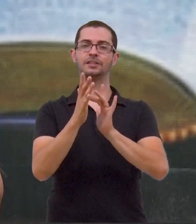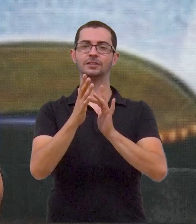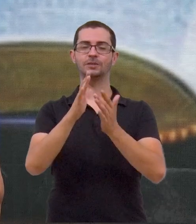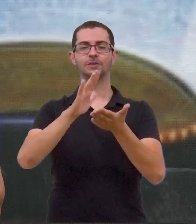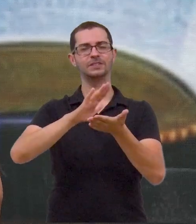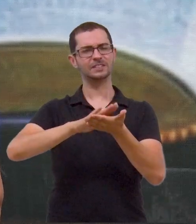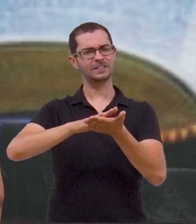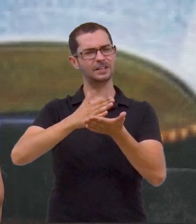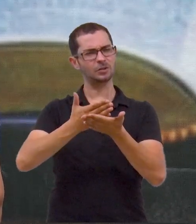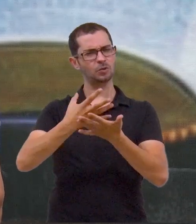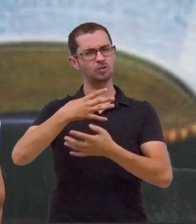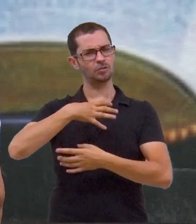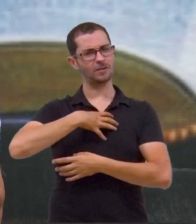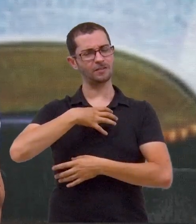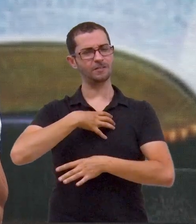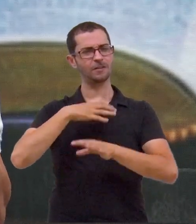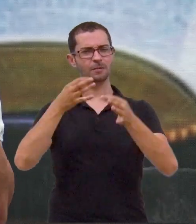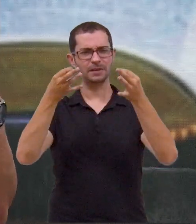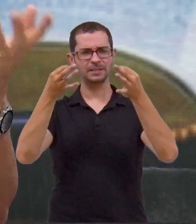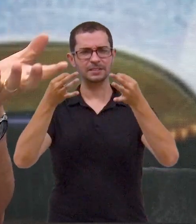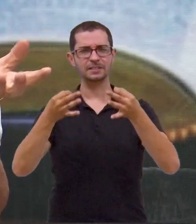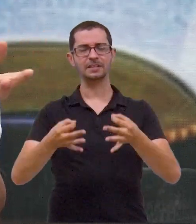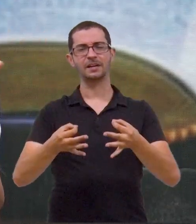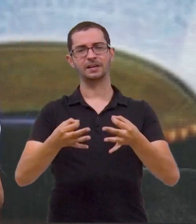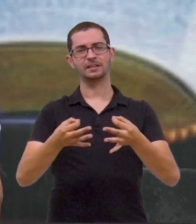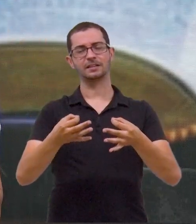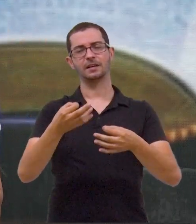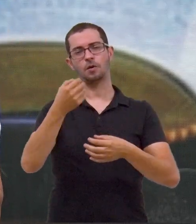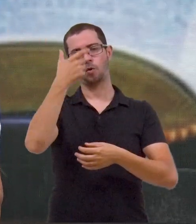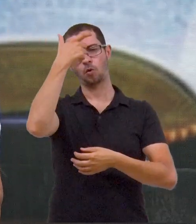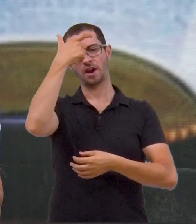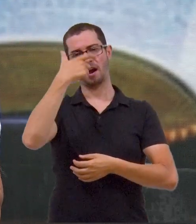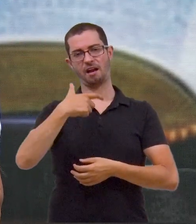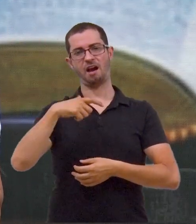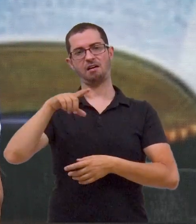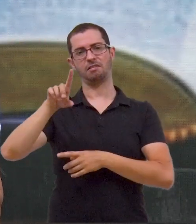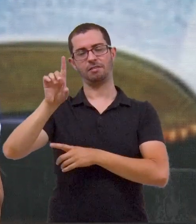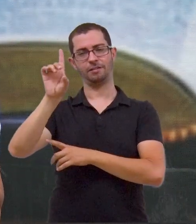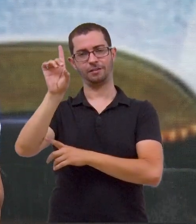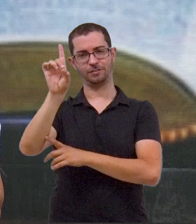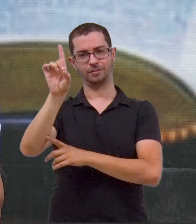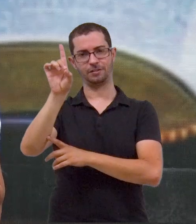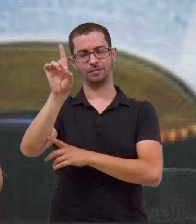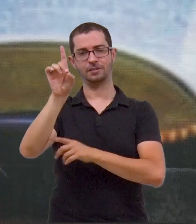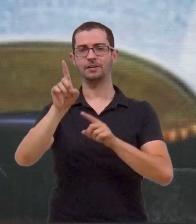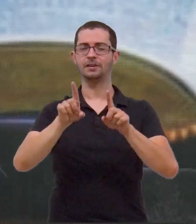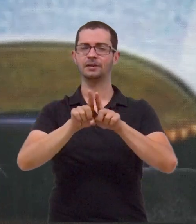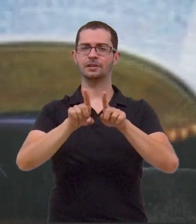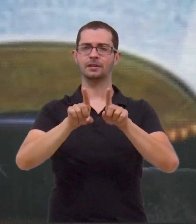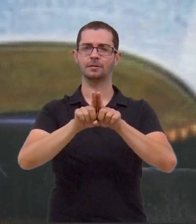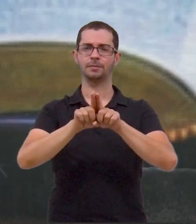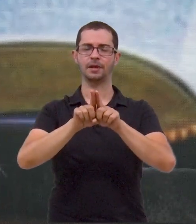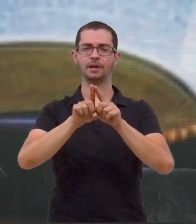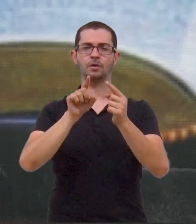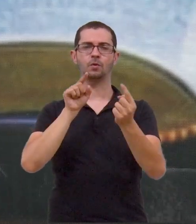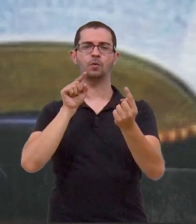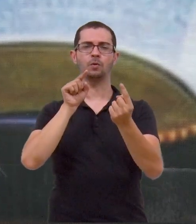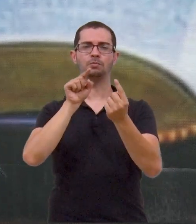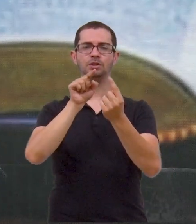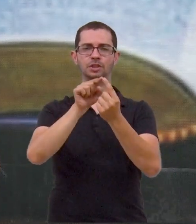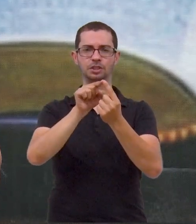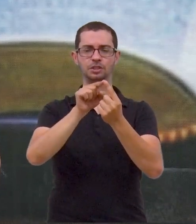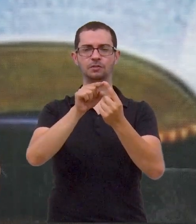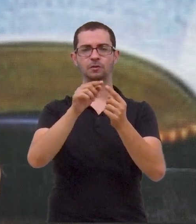muito precisa o caráter de Deus e a missão e a obra que